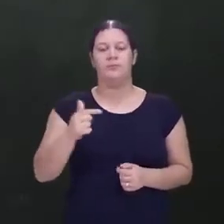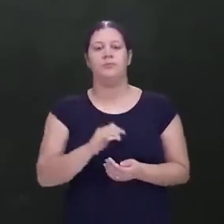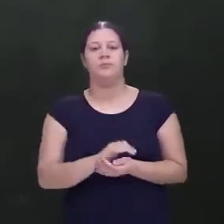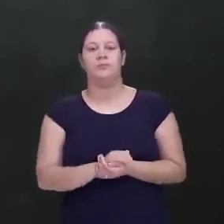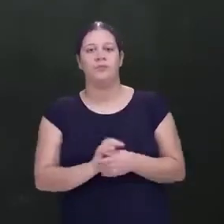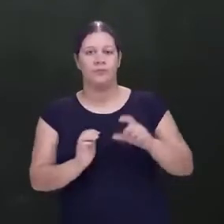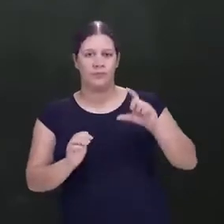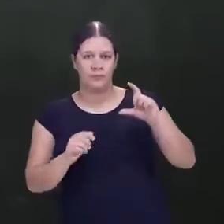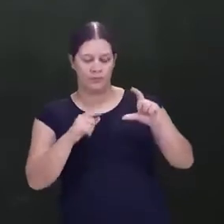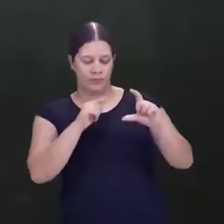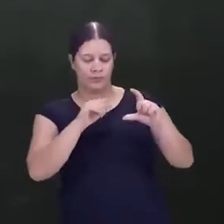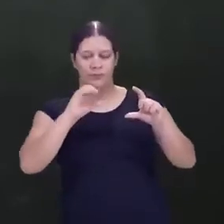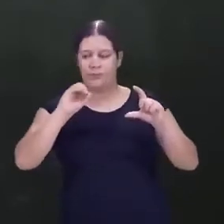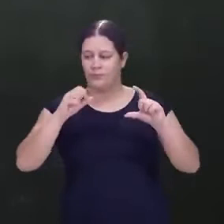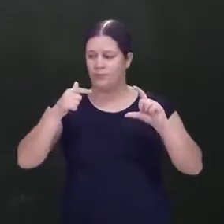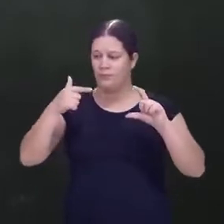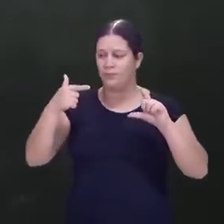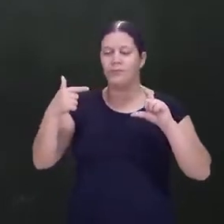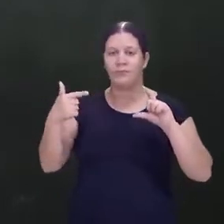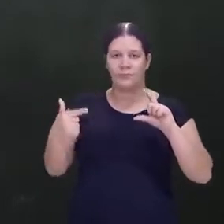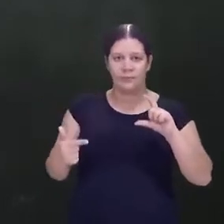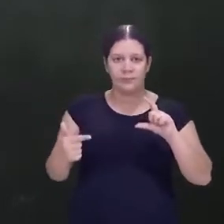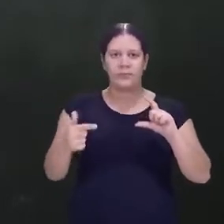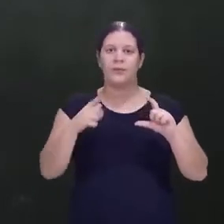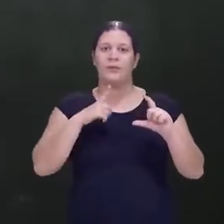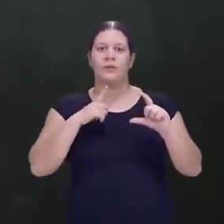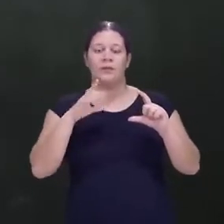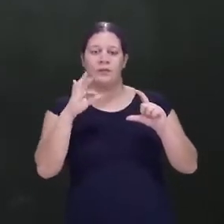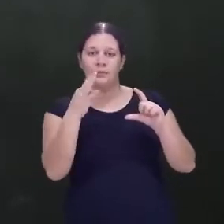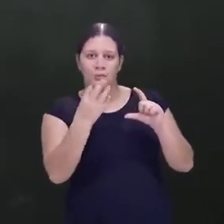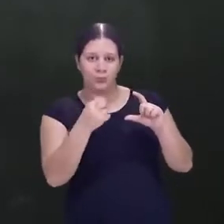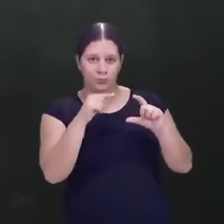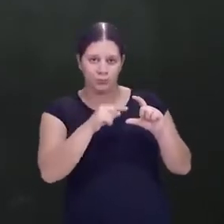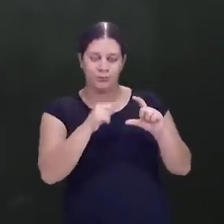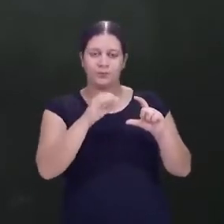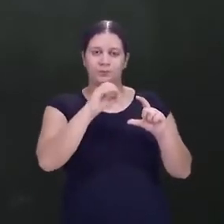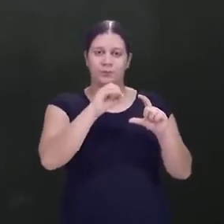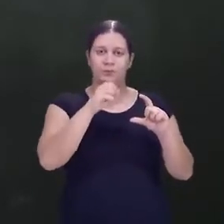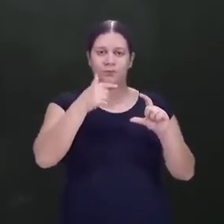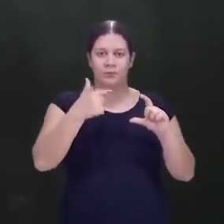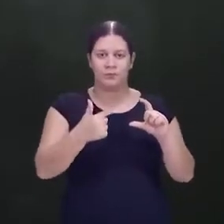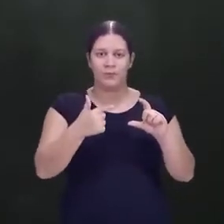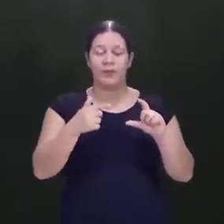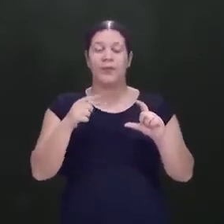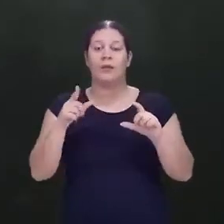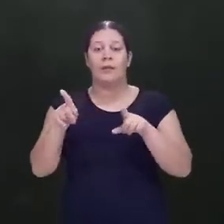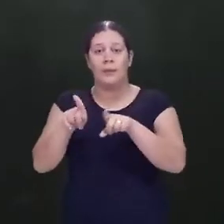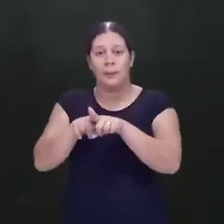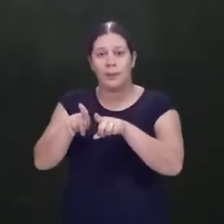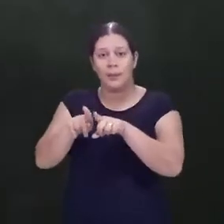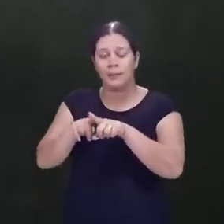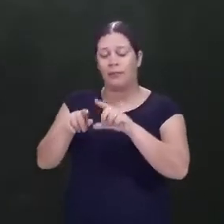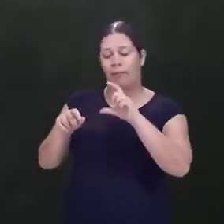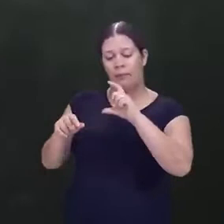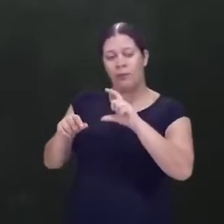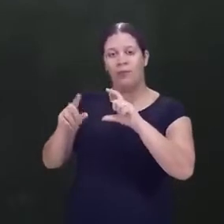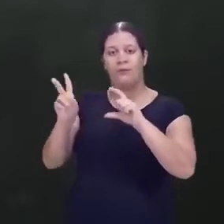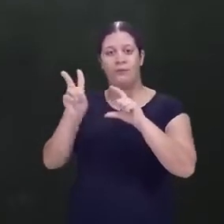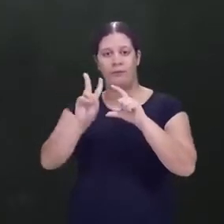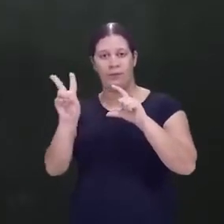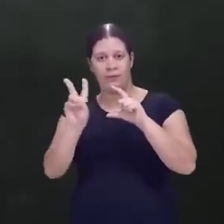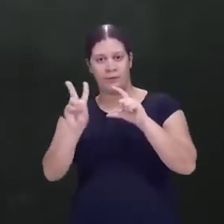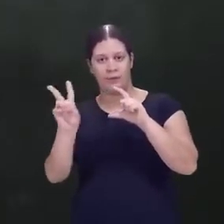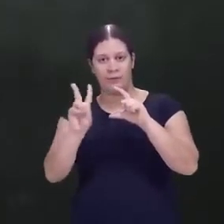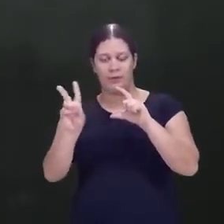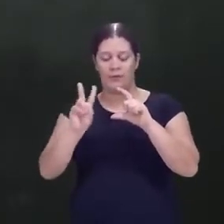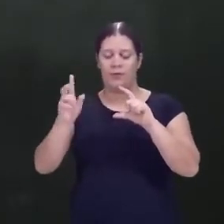A. Ele tem a sua constituição química, então ele tem sódio, ele tem carbono na sua estrutura. E eu tenho aqui o meu vinagre. O